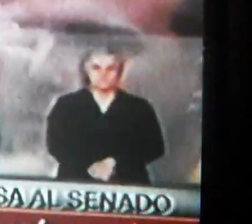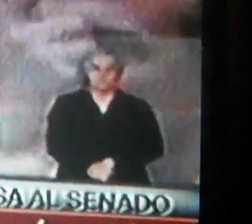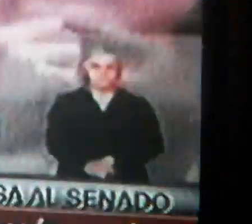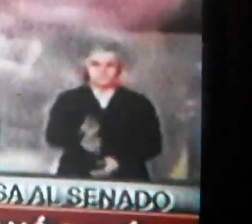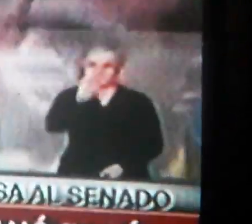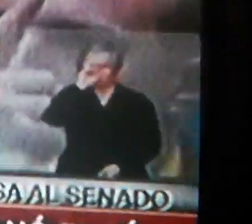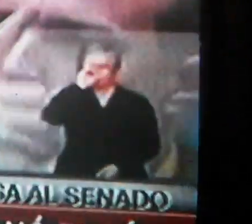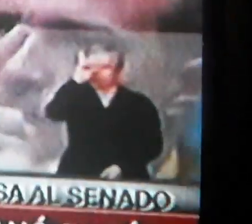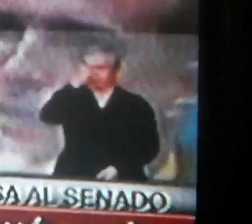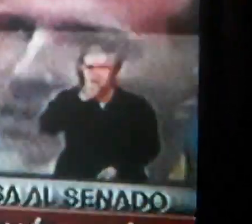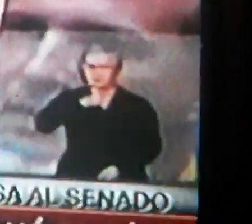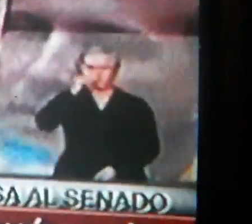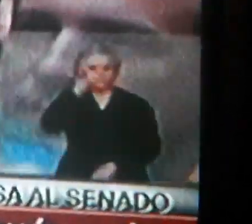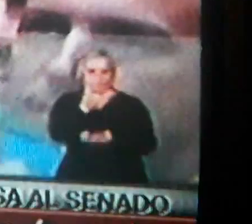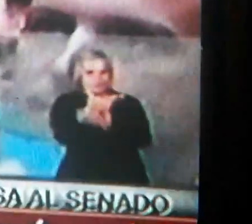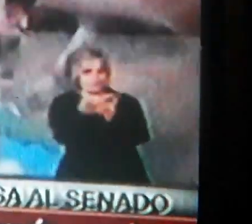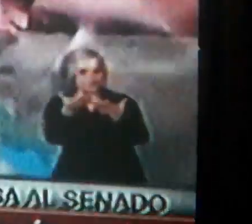Senhoras e senhores,